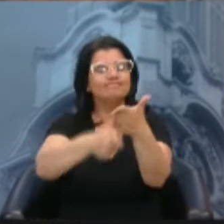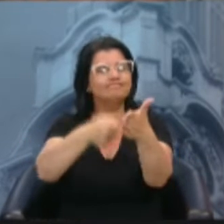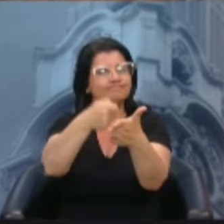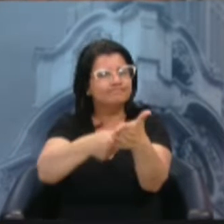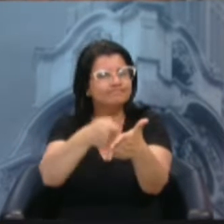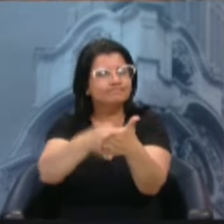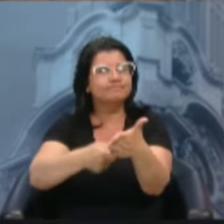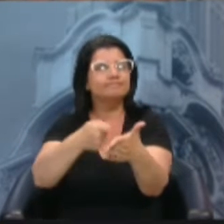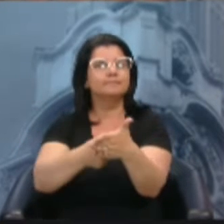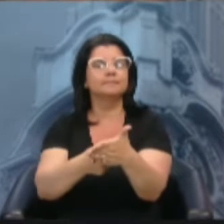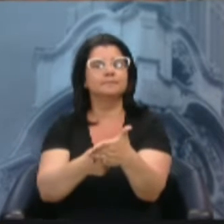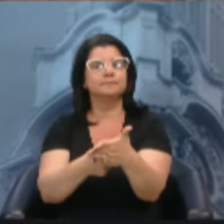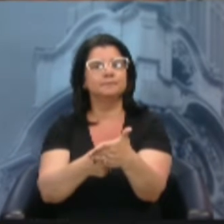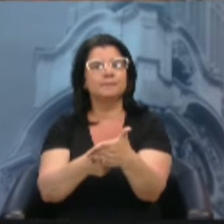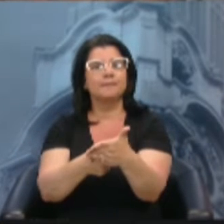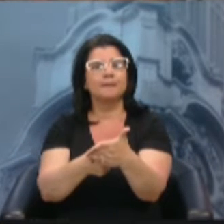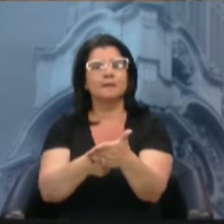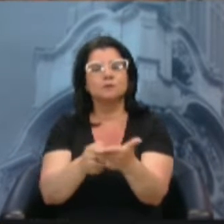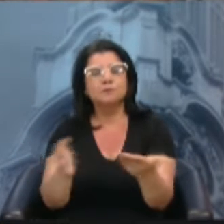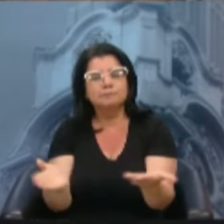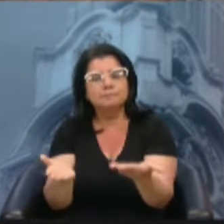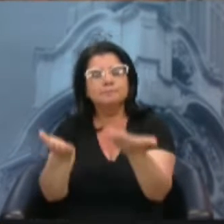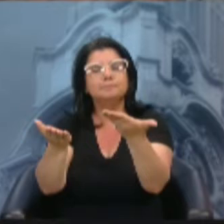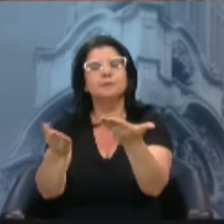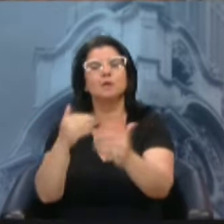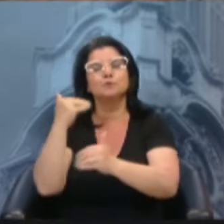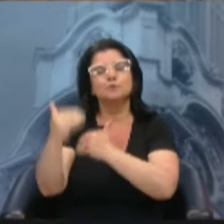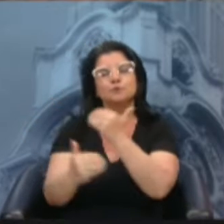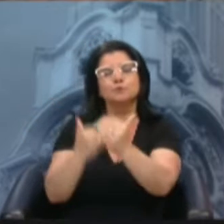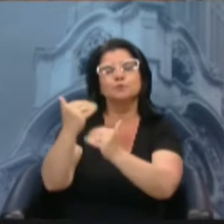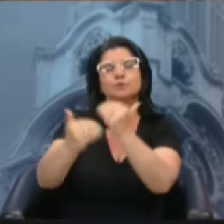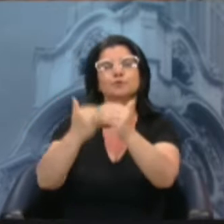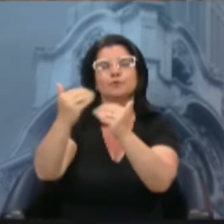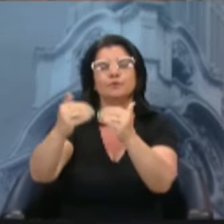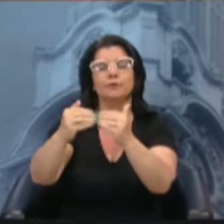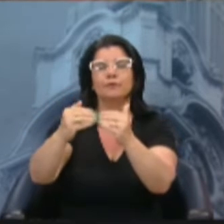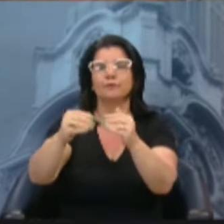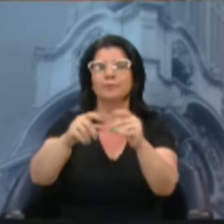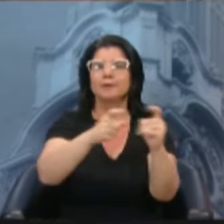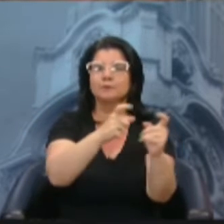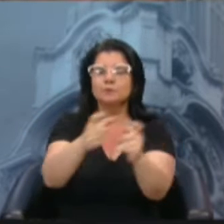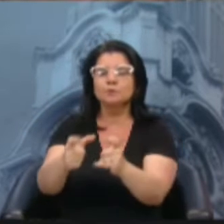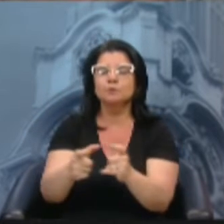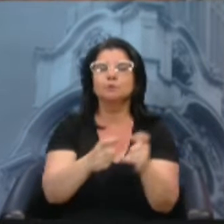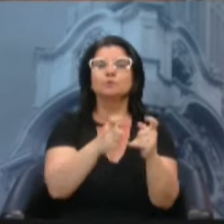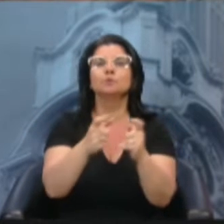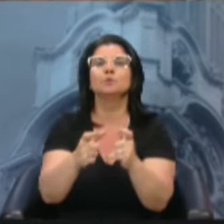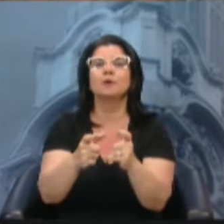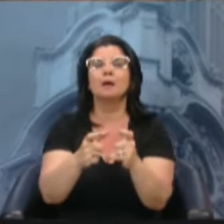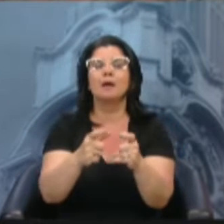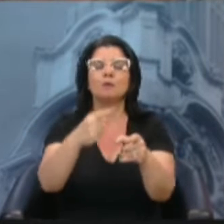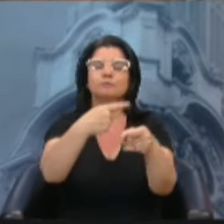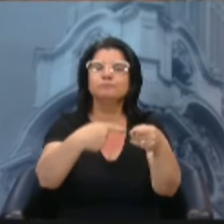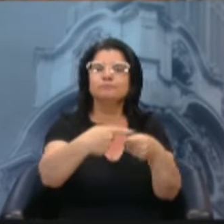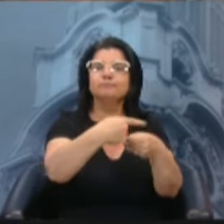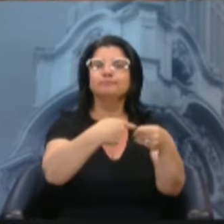né, de induzir o desenvolvimento da região lá hoje do entorno da Arena, do Quarto Distrito, o município,